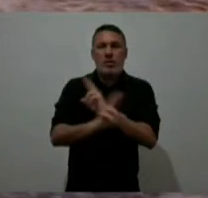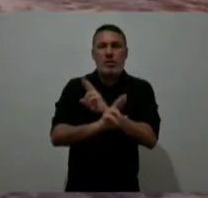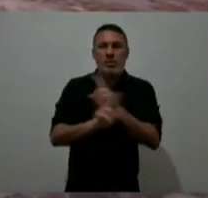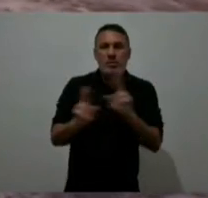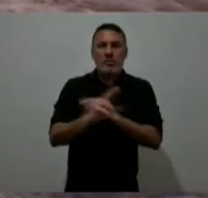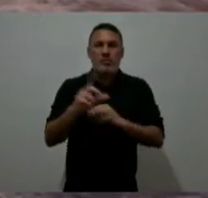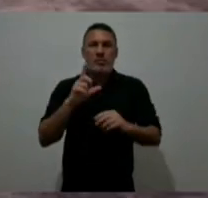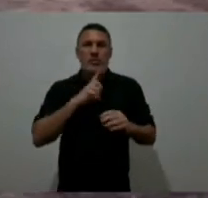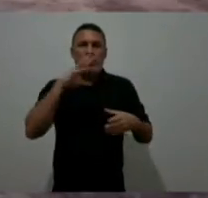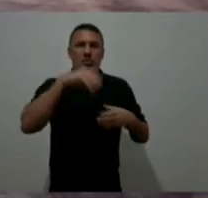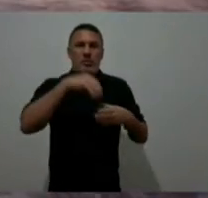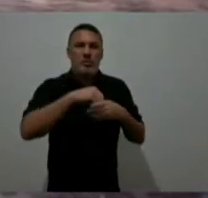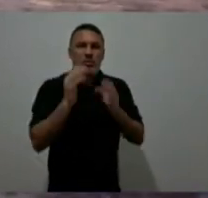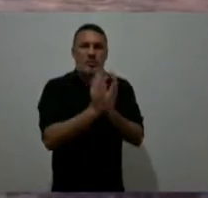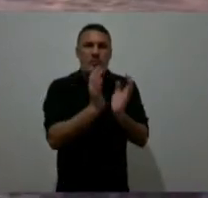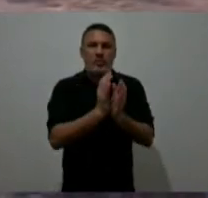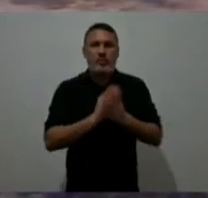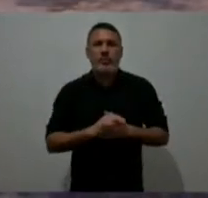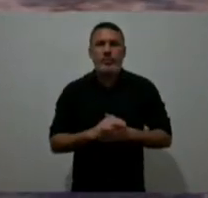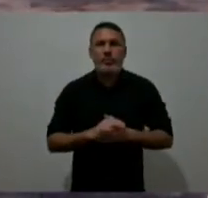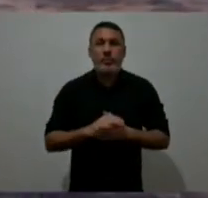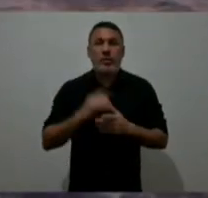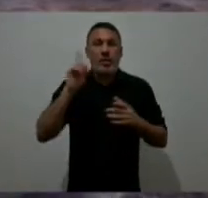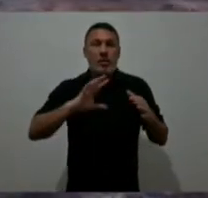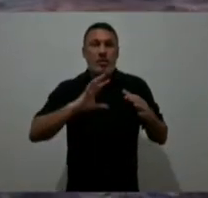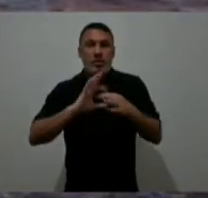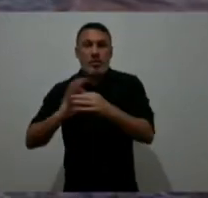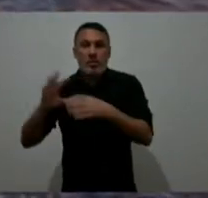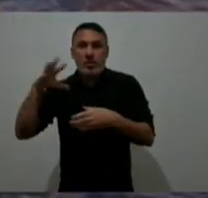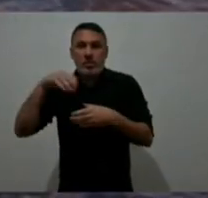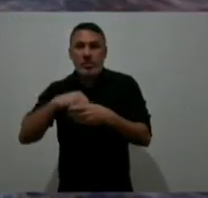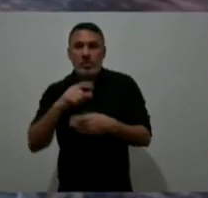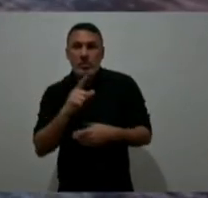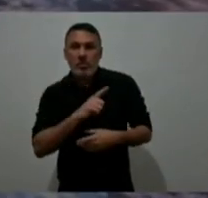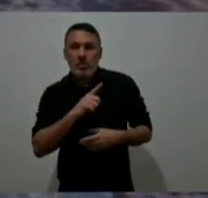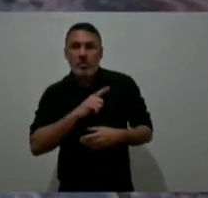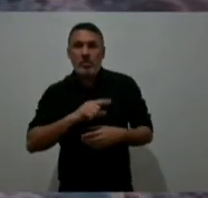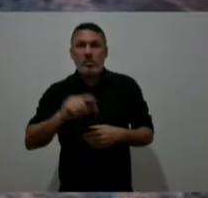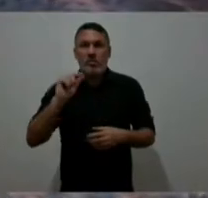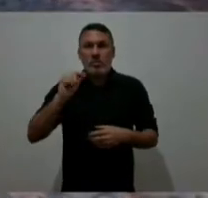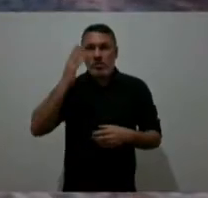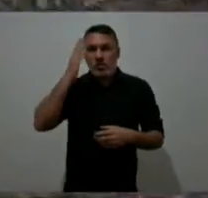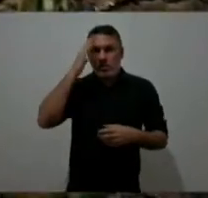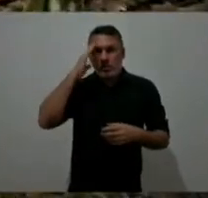É neste contexto que pretendemos traduzir este equilíbrio.